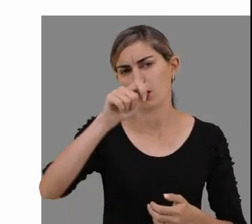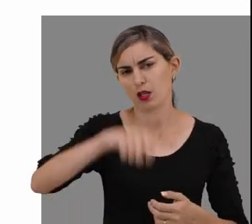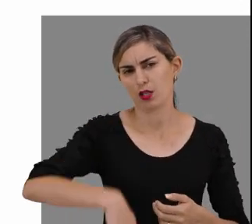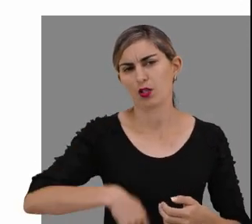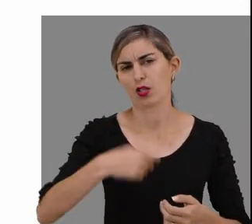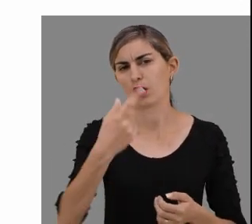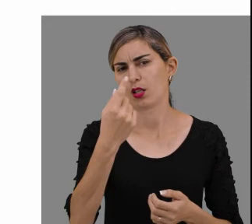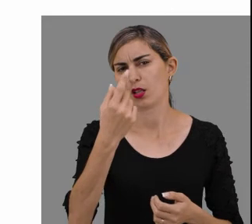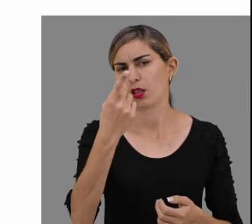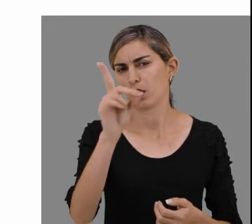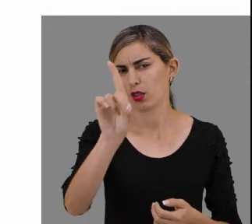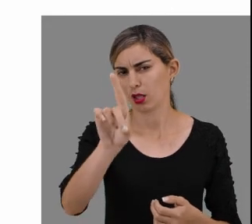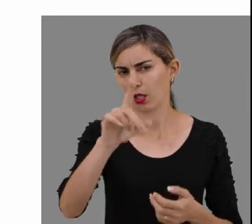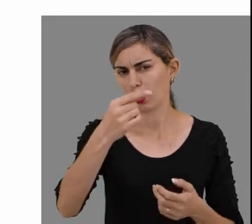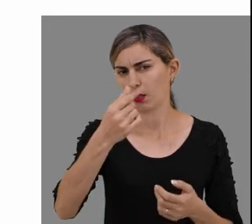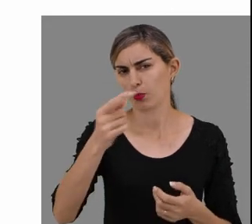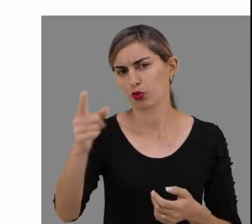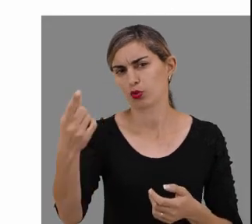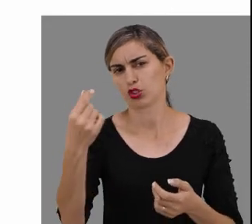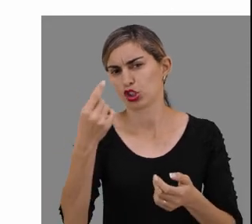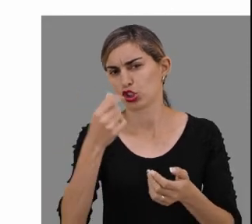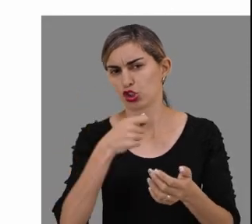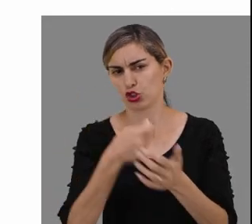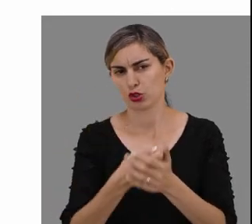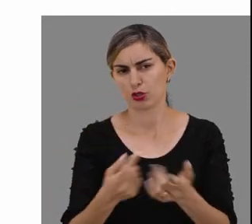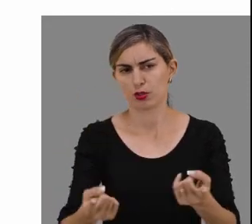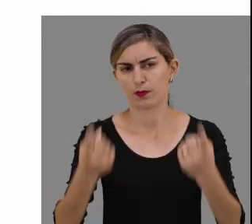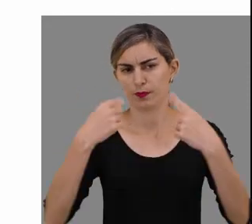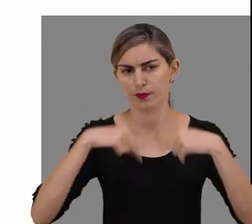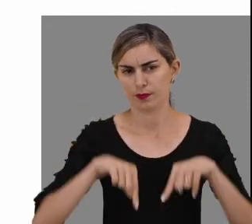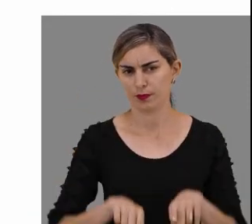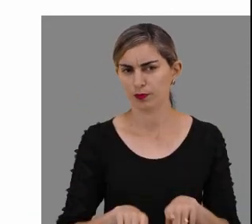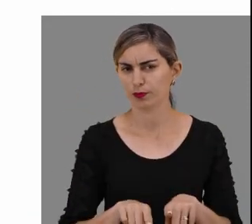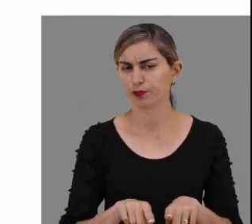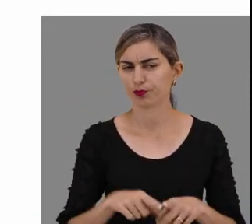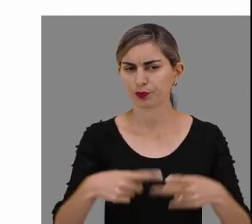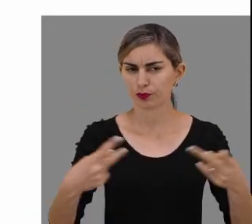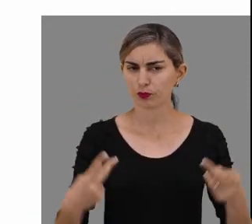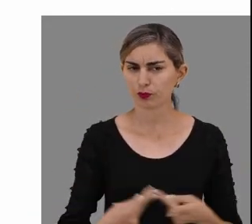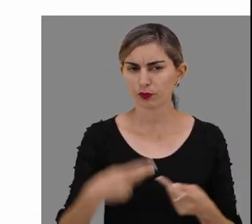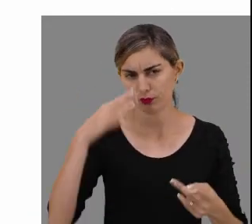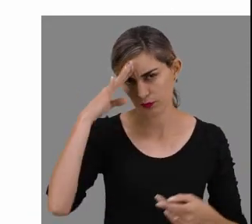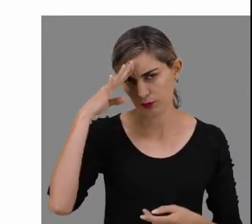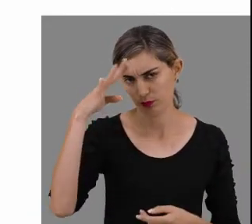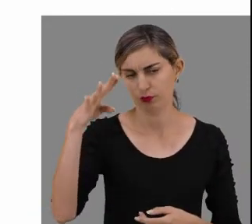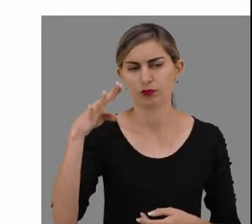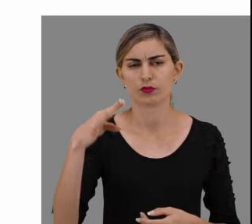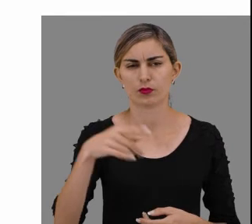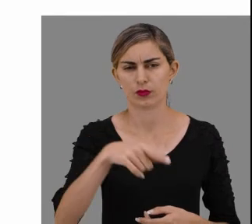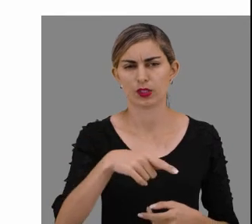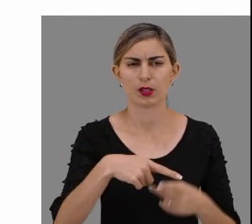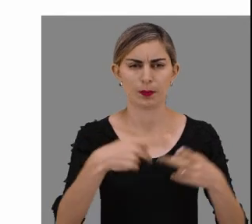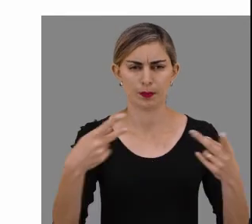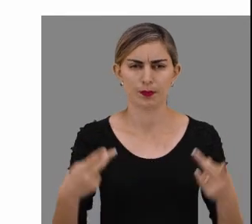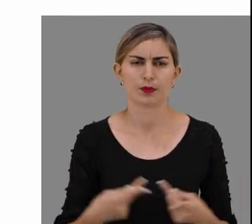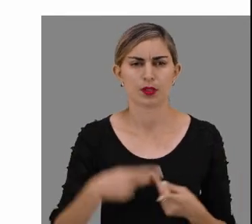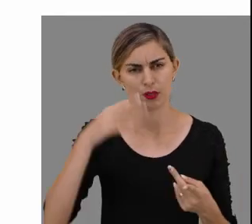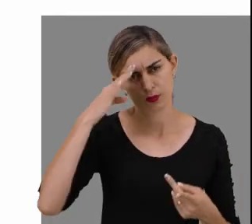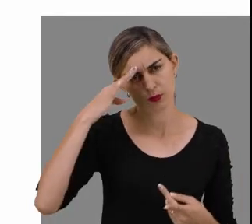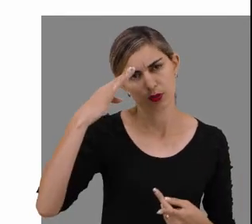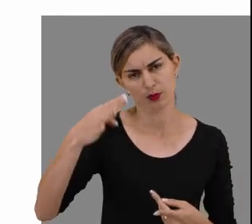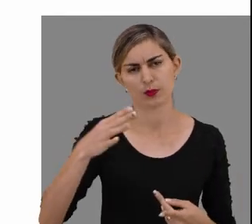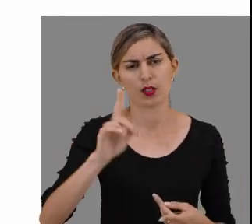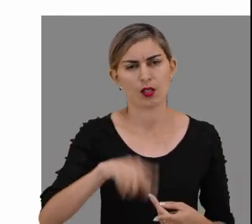prato será cartão de crédito, débito e dinheiro. Seguindo, nós temos o nosso prato principal. Nosso